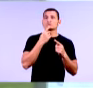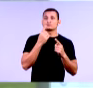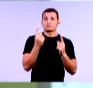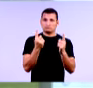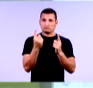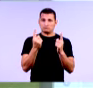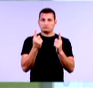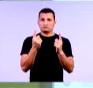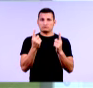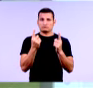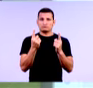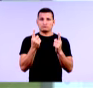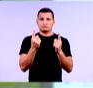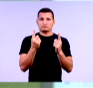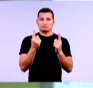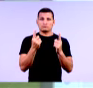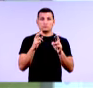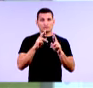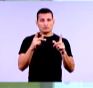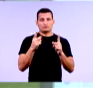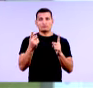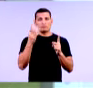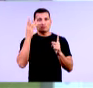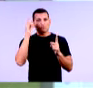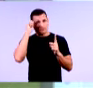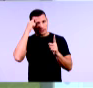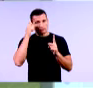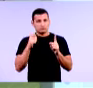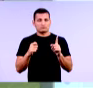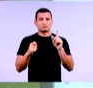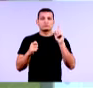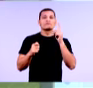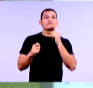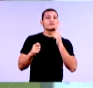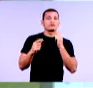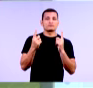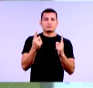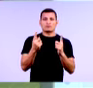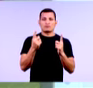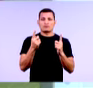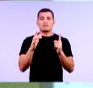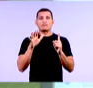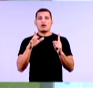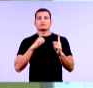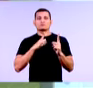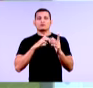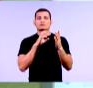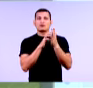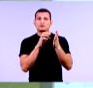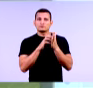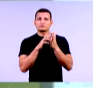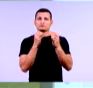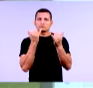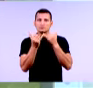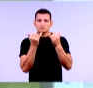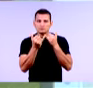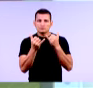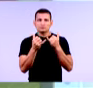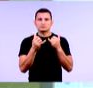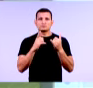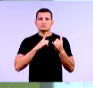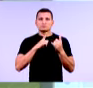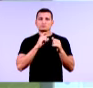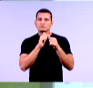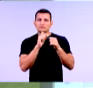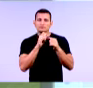objetos distintos. Uma é preta e outra é vermelha. Mas tem características semelhantes, tem comportamento semelhante e apresentam